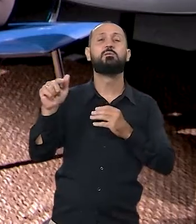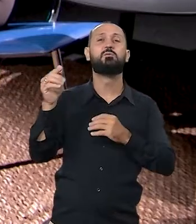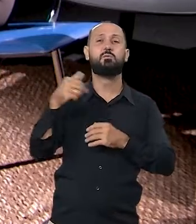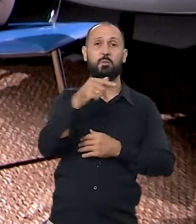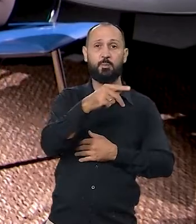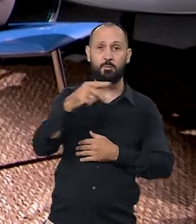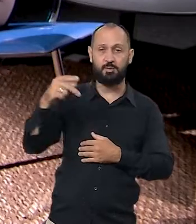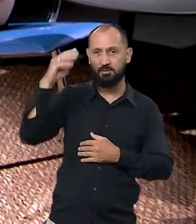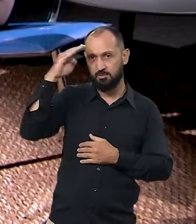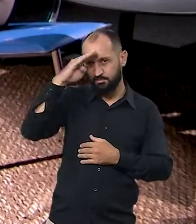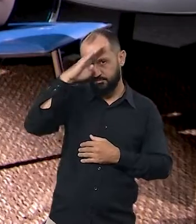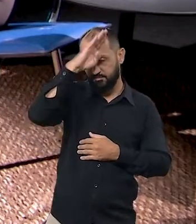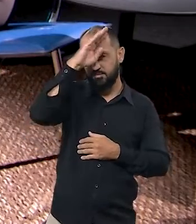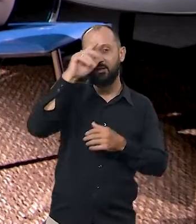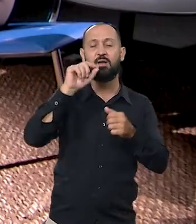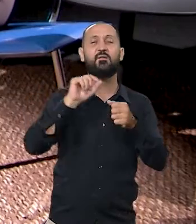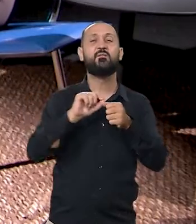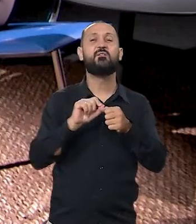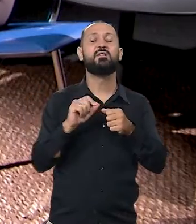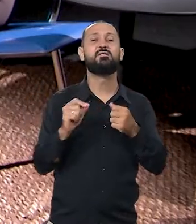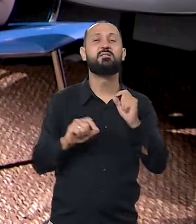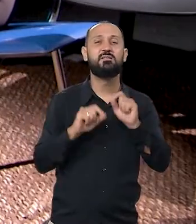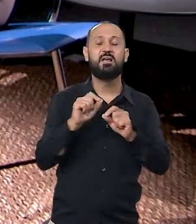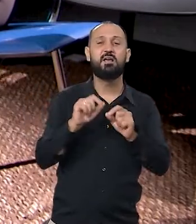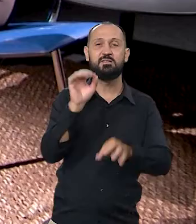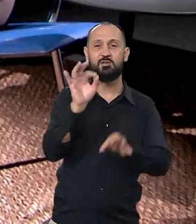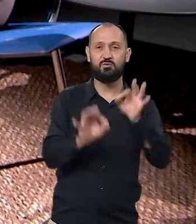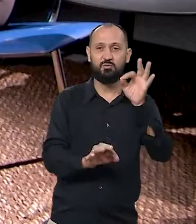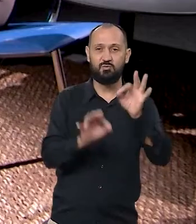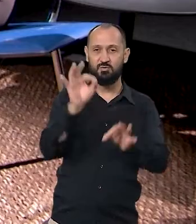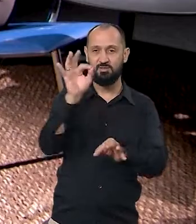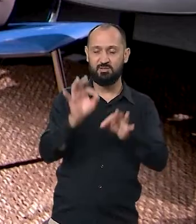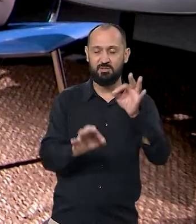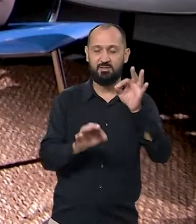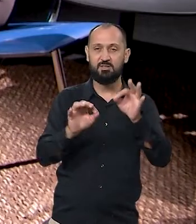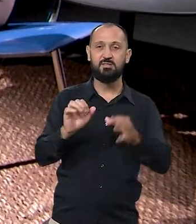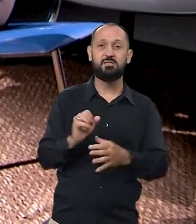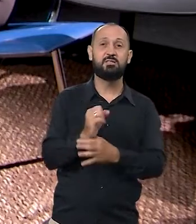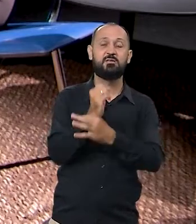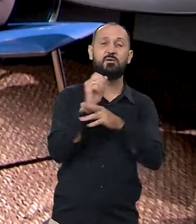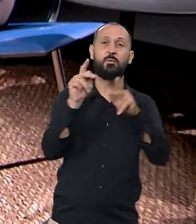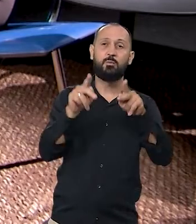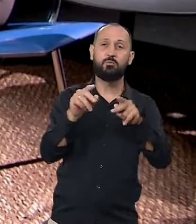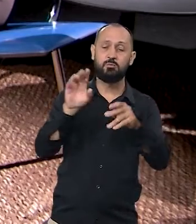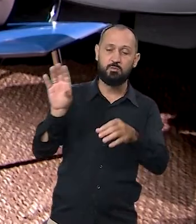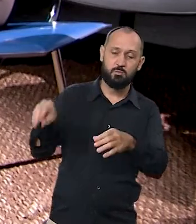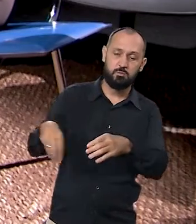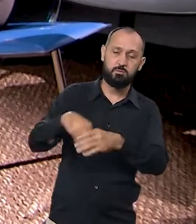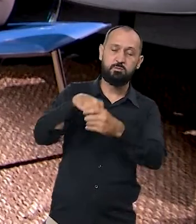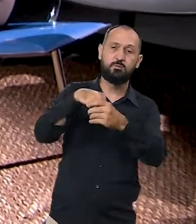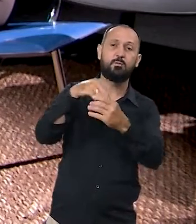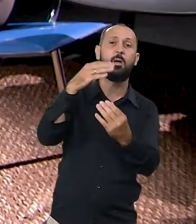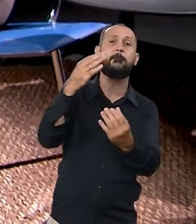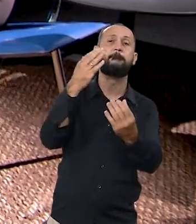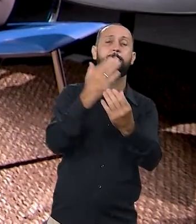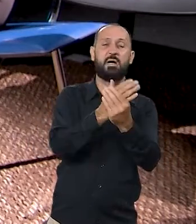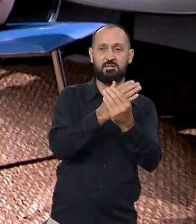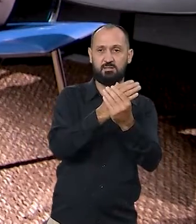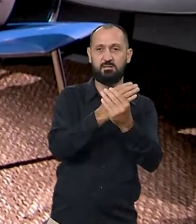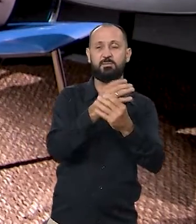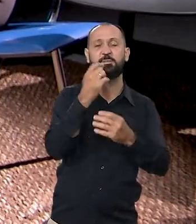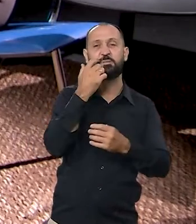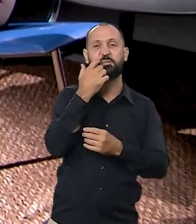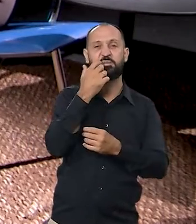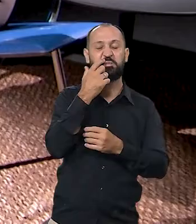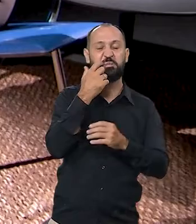copiado pela gestão do então presidente Jair Bolsonaro, que era fazer essa justiça e segurança pública, era unir tudo